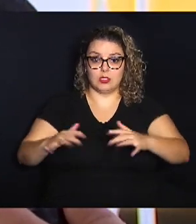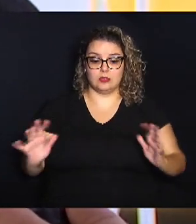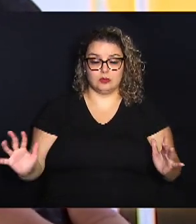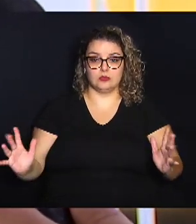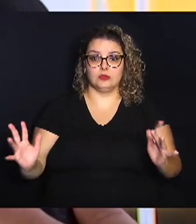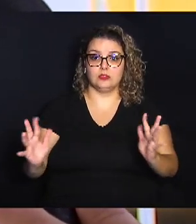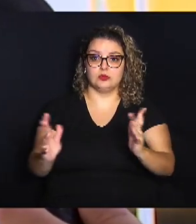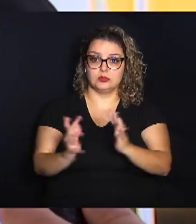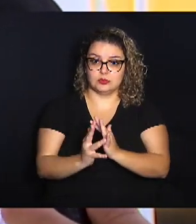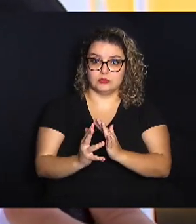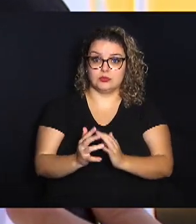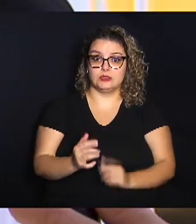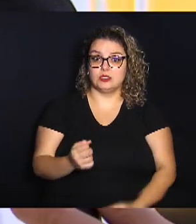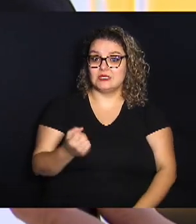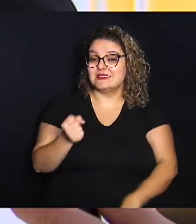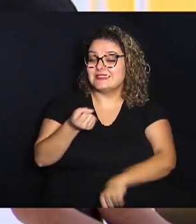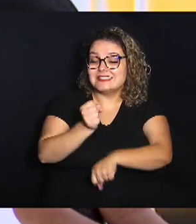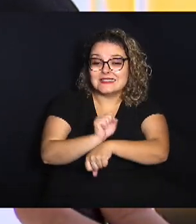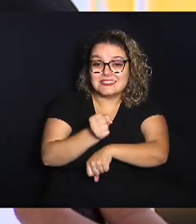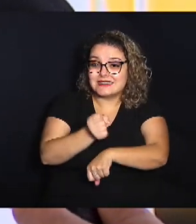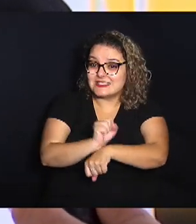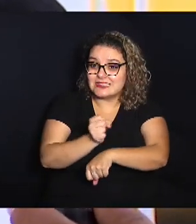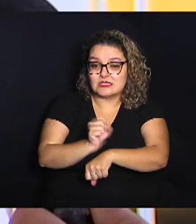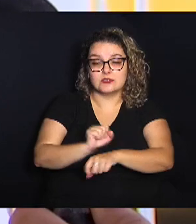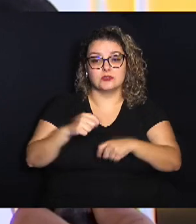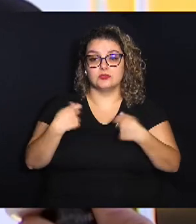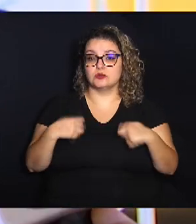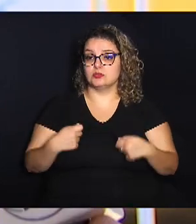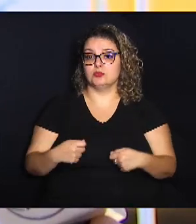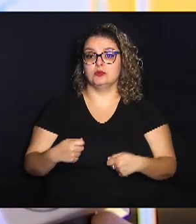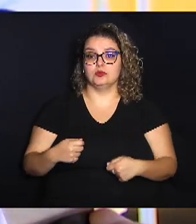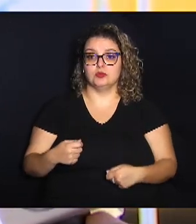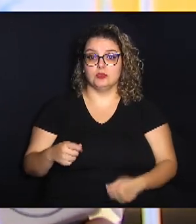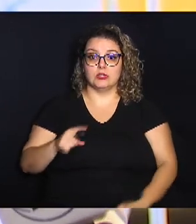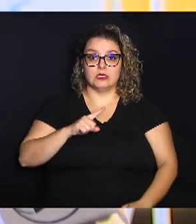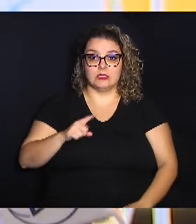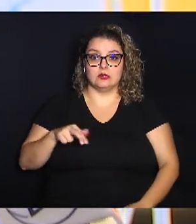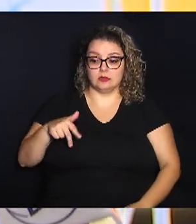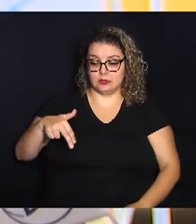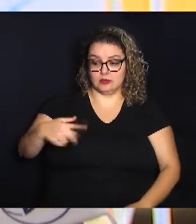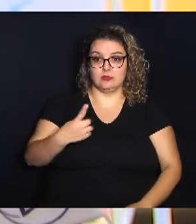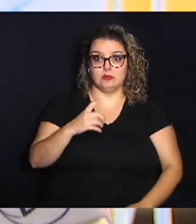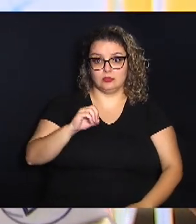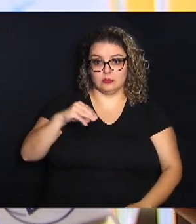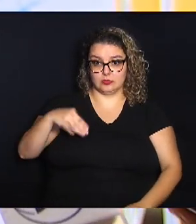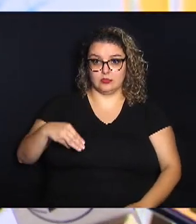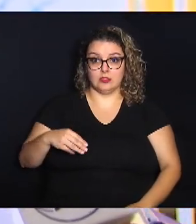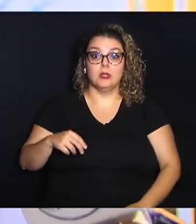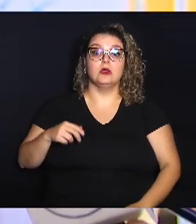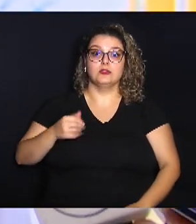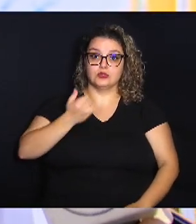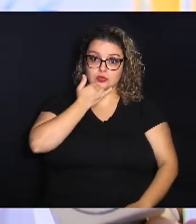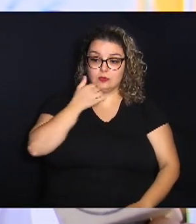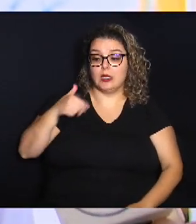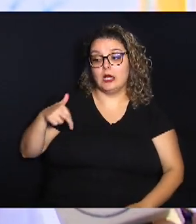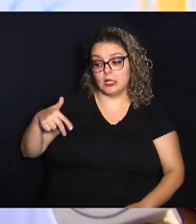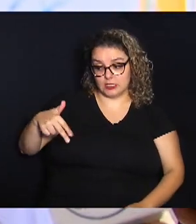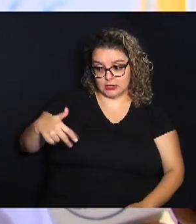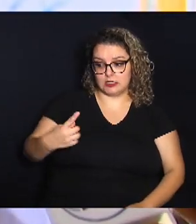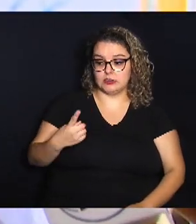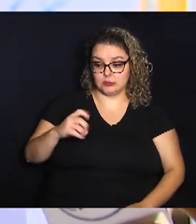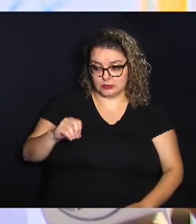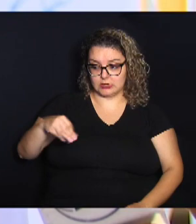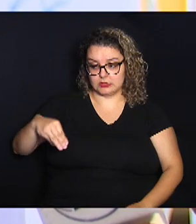questões de segundos que você precisa não andar os 10 metros, andar os 10 metros, atravessar na